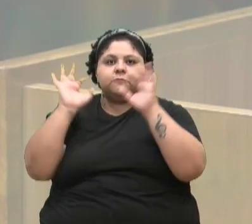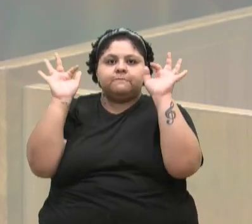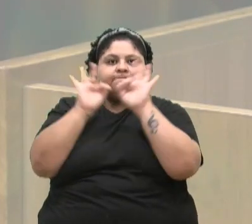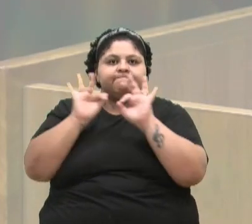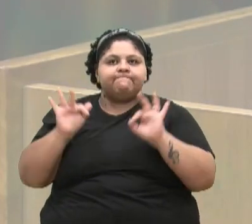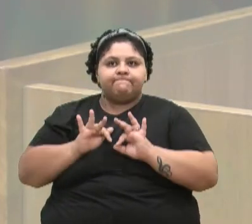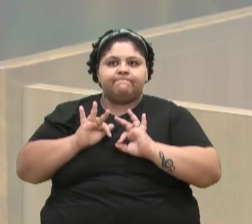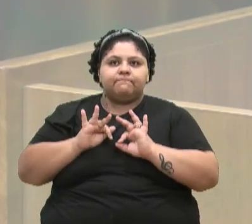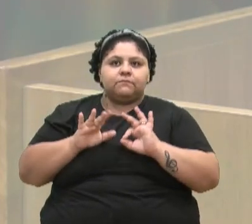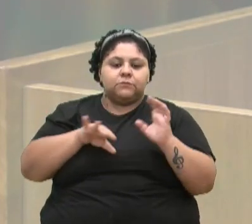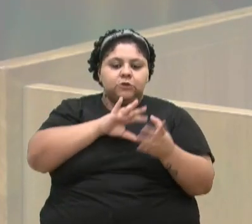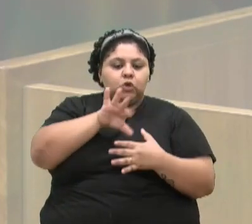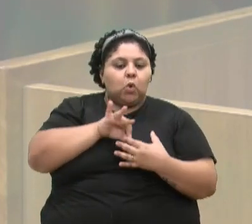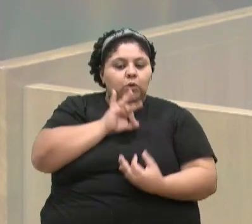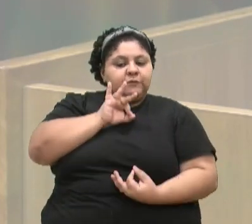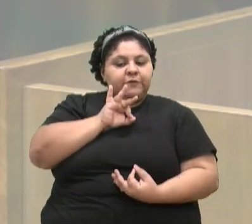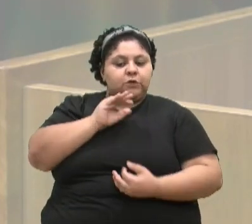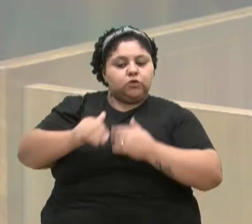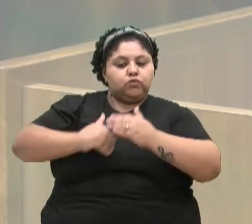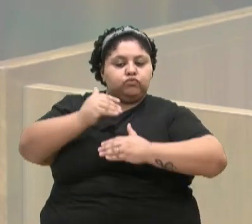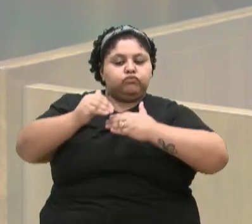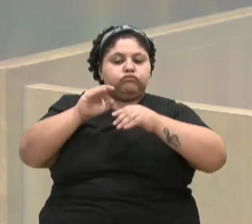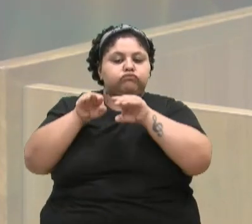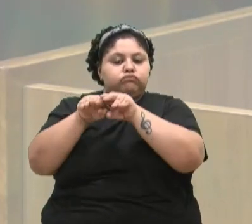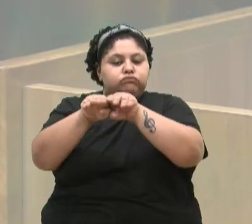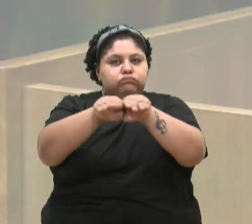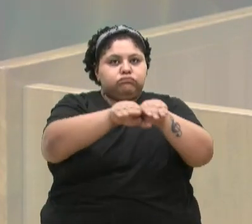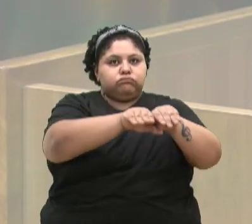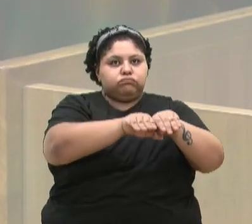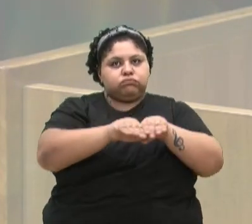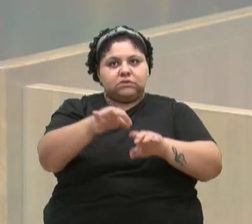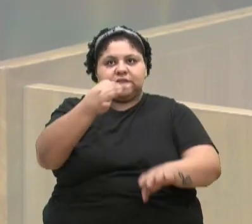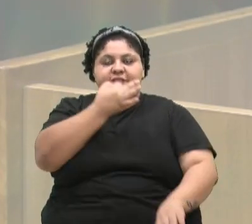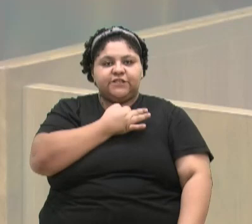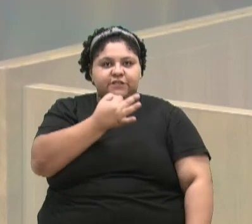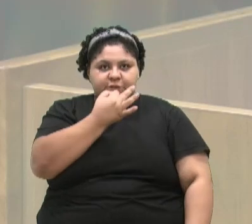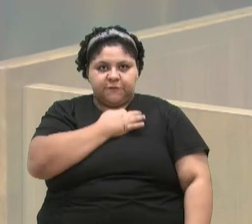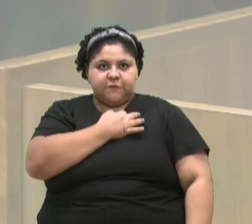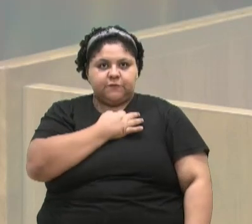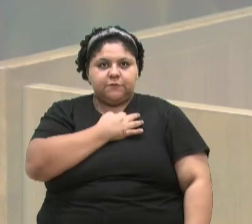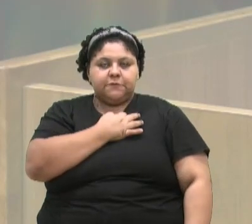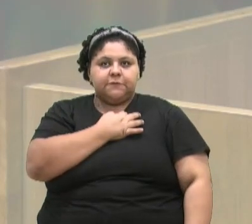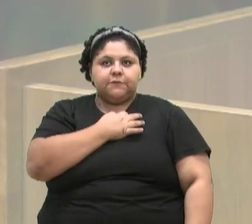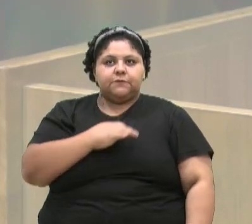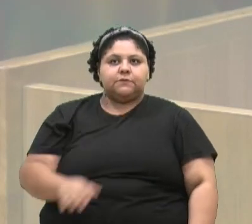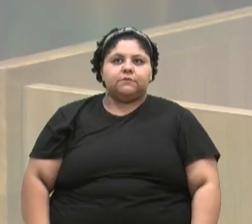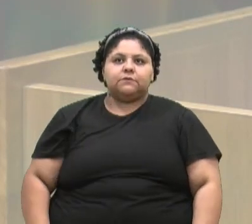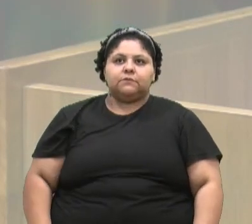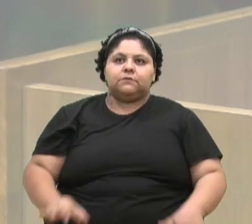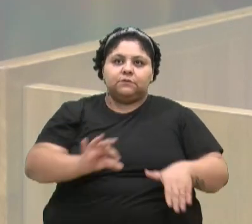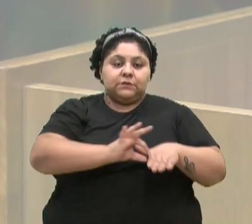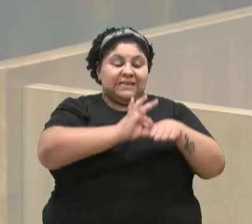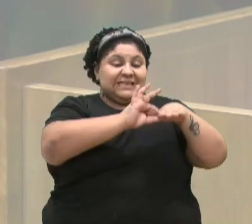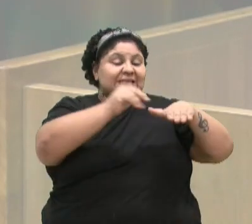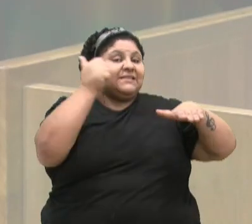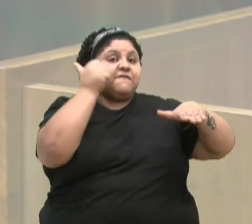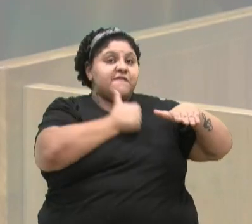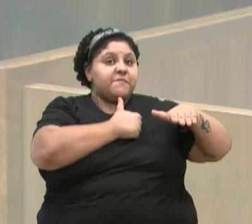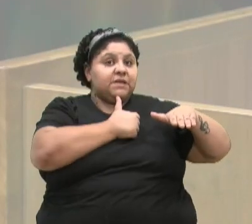o espírito progressista e igualitário de Caxias. A liderança